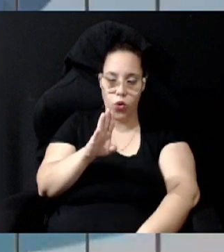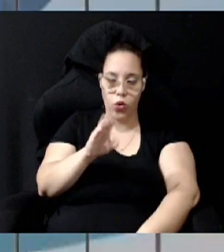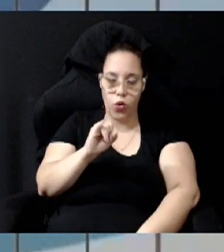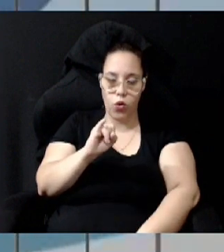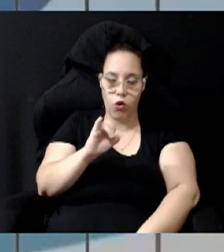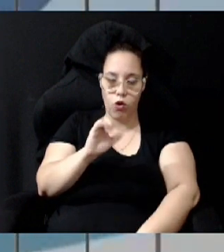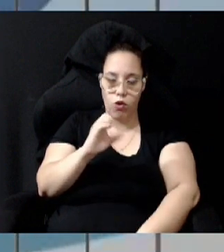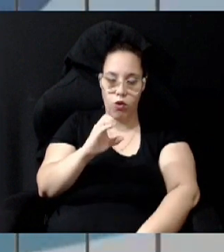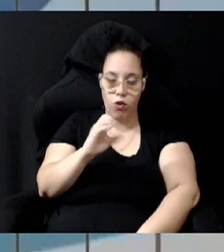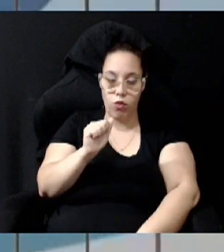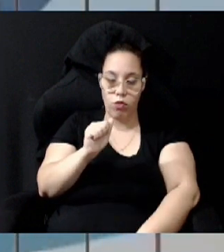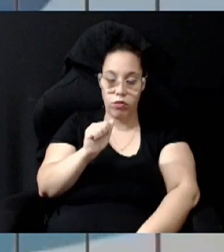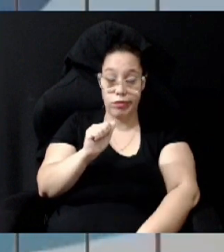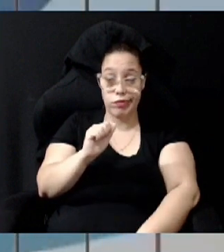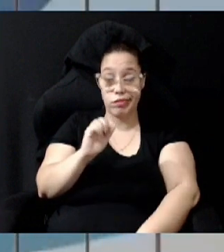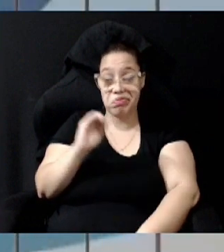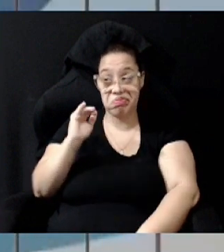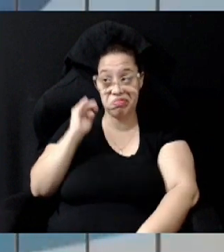da elite